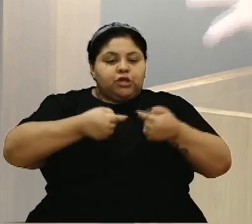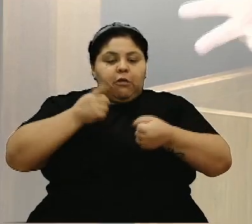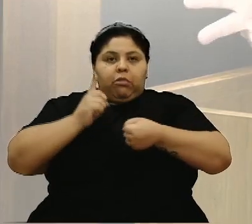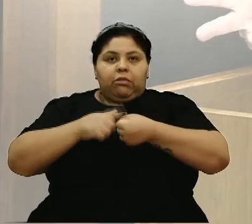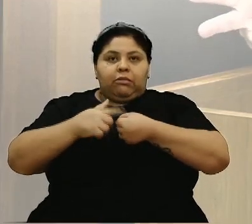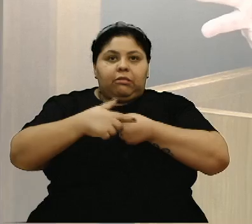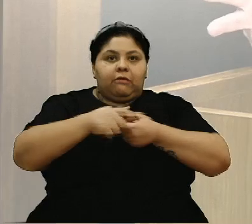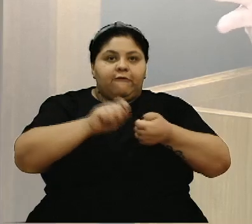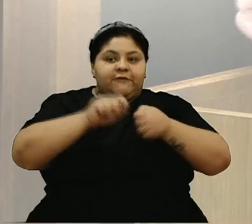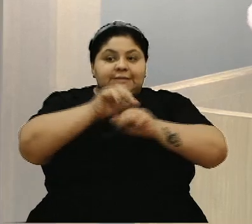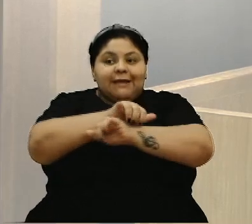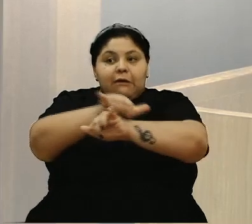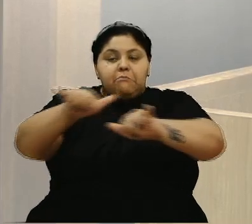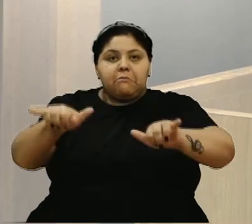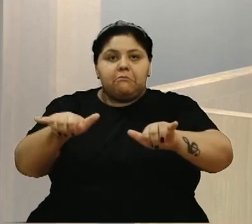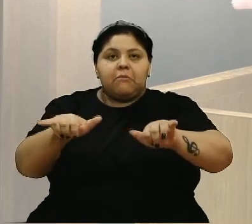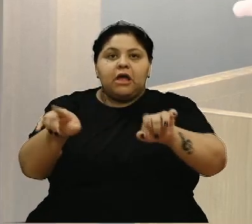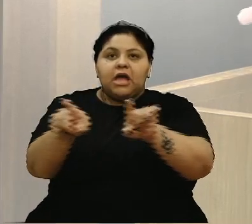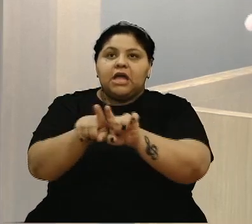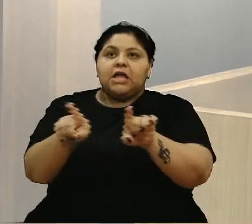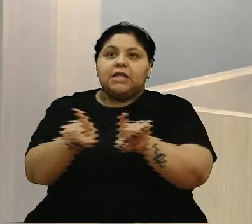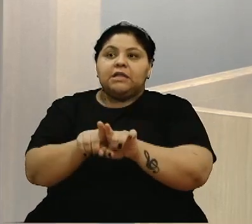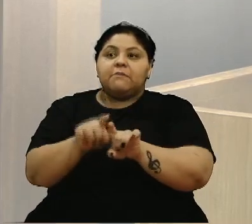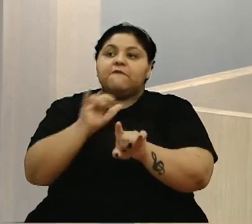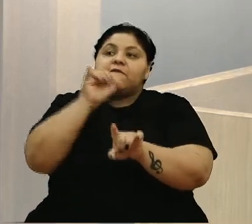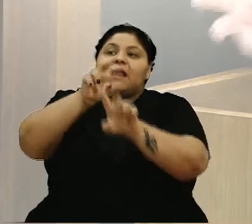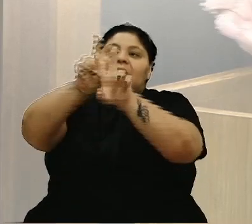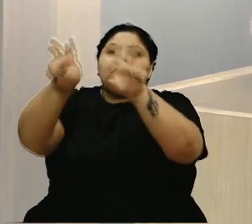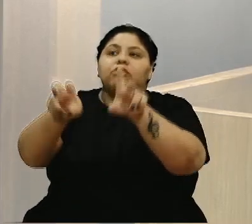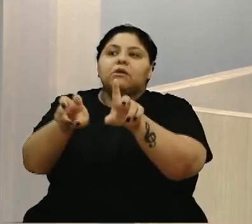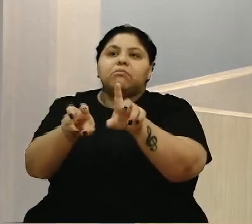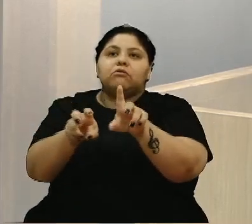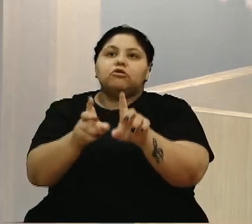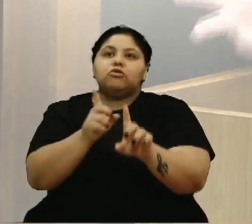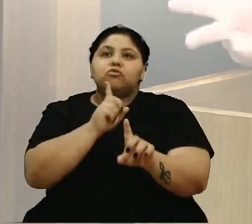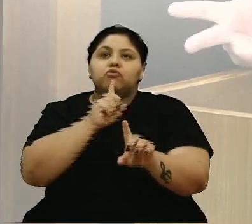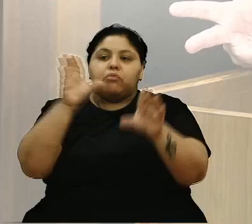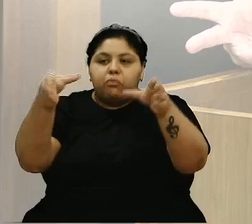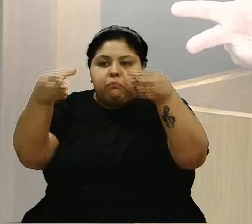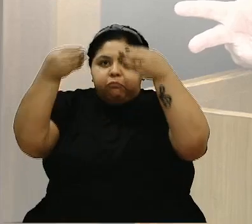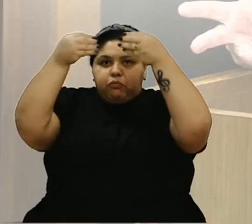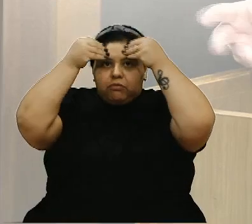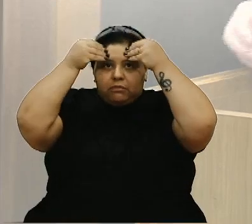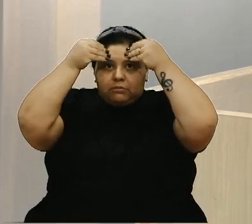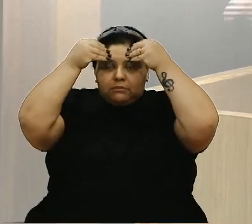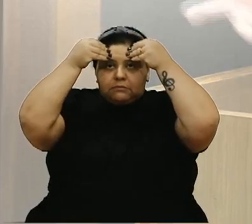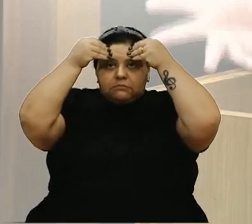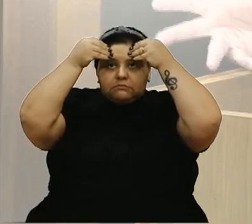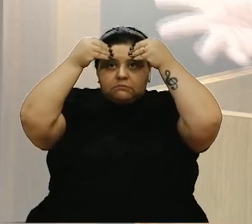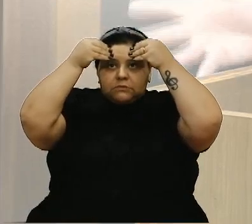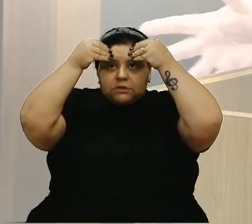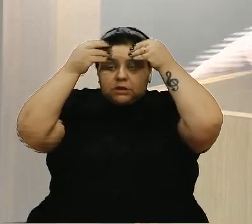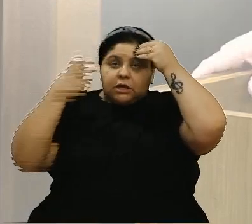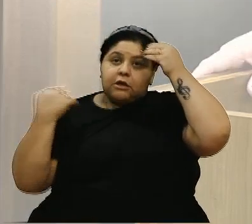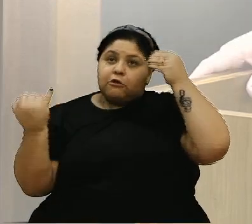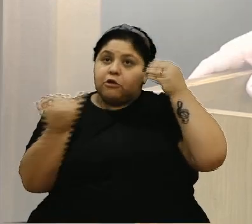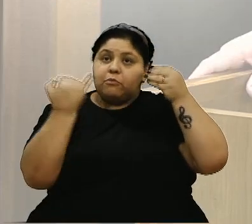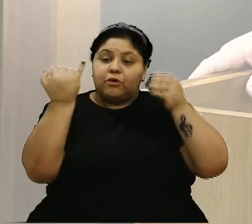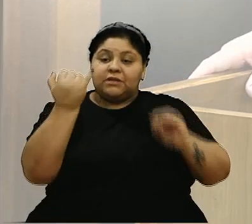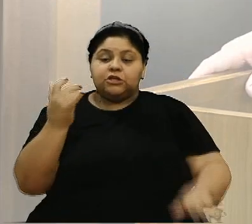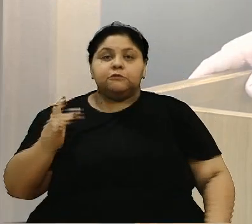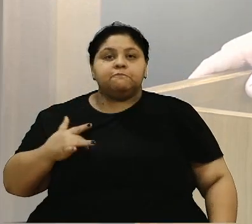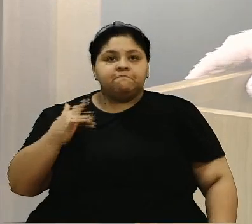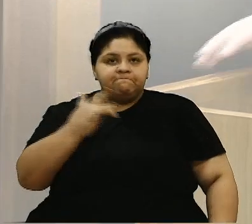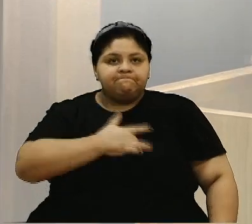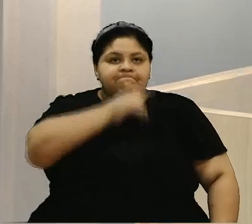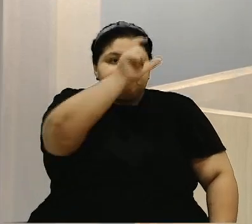fazer campanhas e trazer esse tema ao conhecimento, trazer mais luzes a esse tema tão importante para a saúde